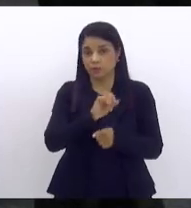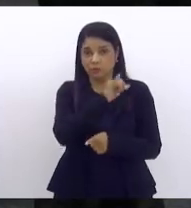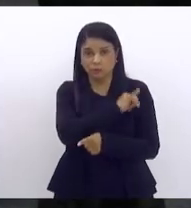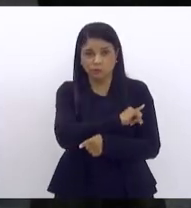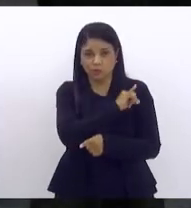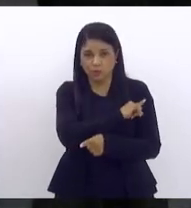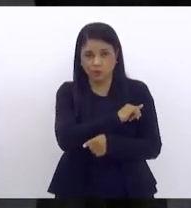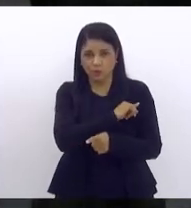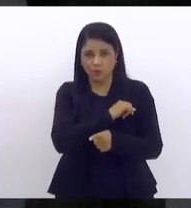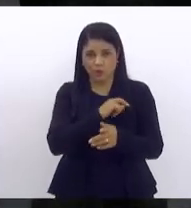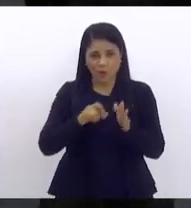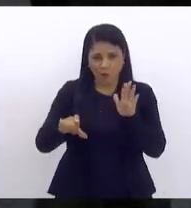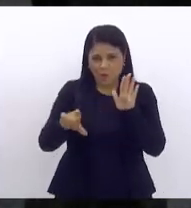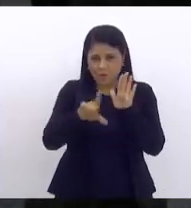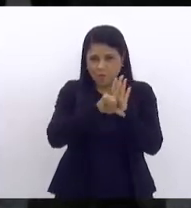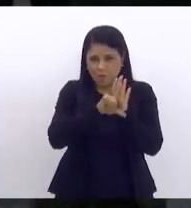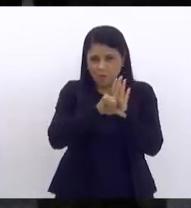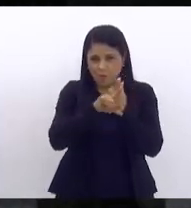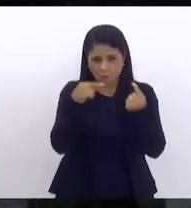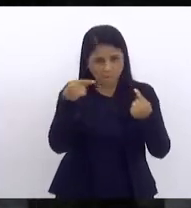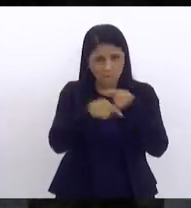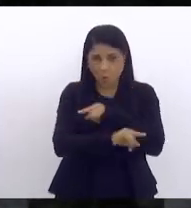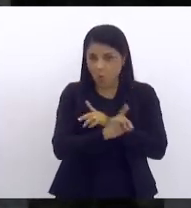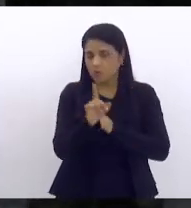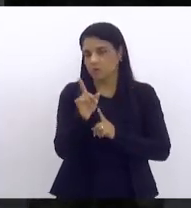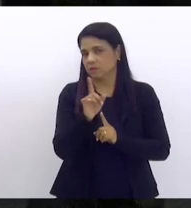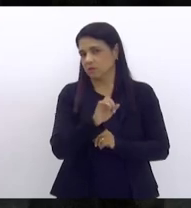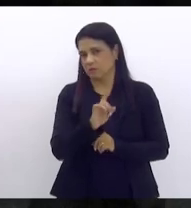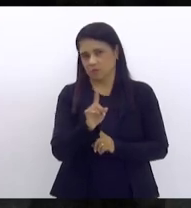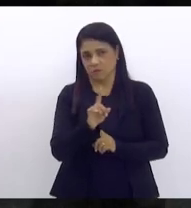na ilegalidade e, portanto,